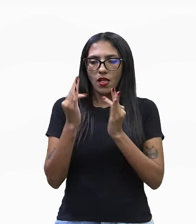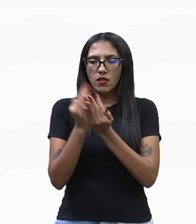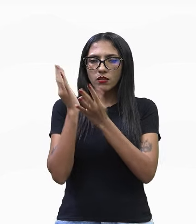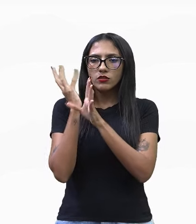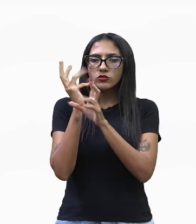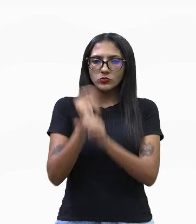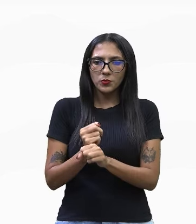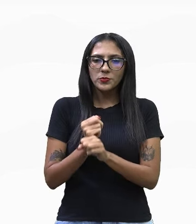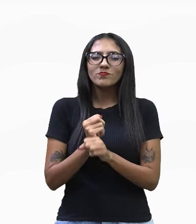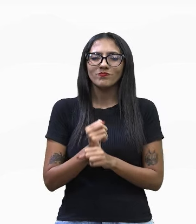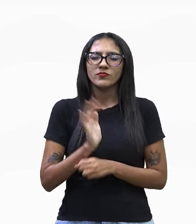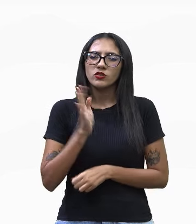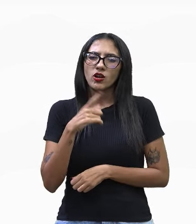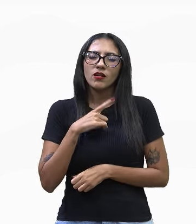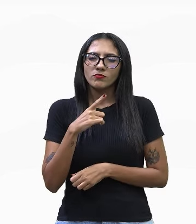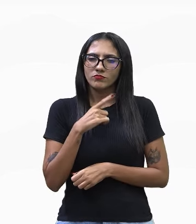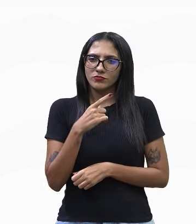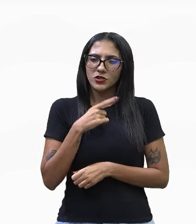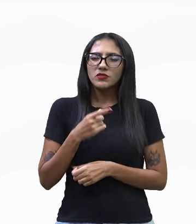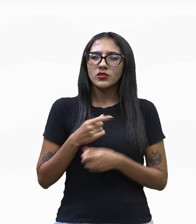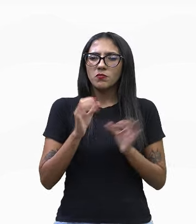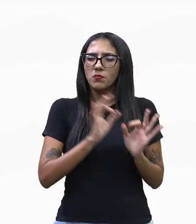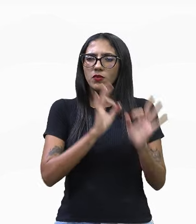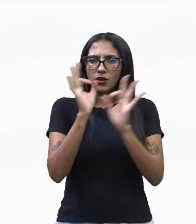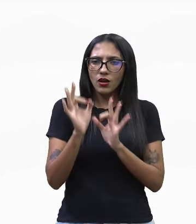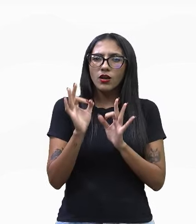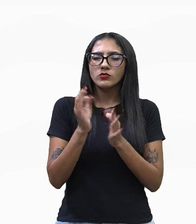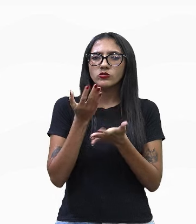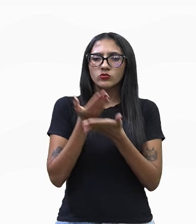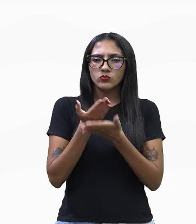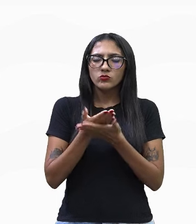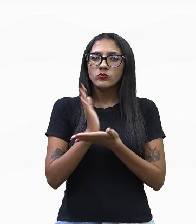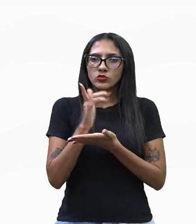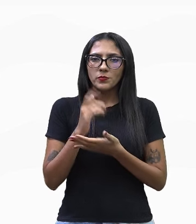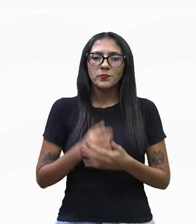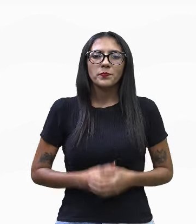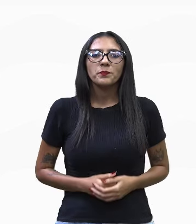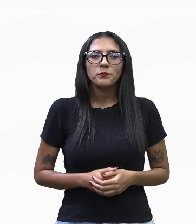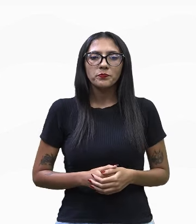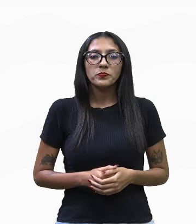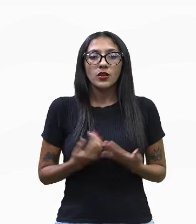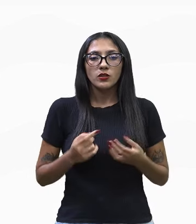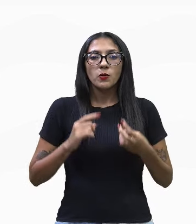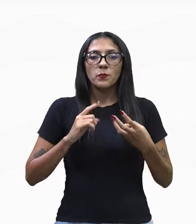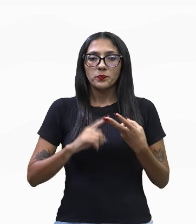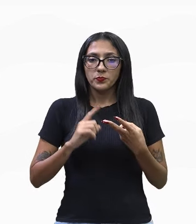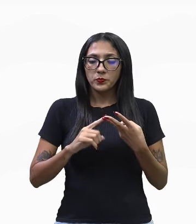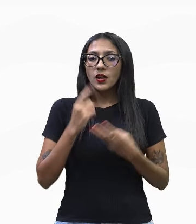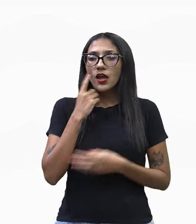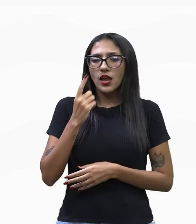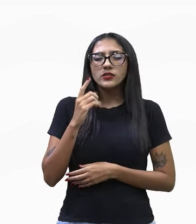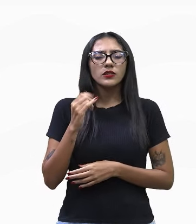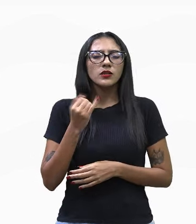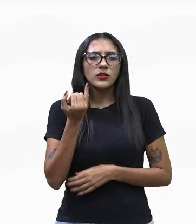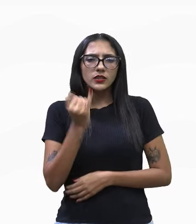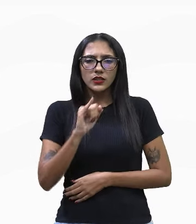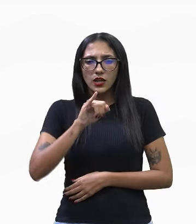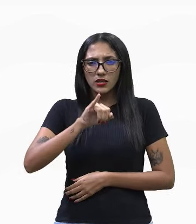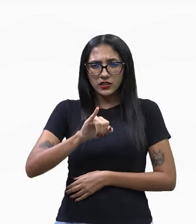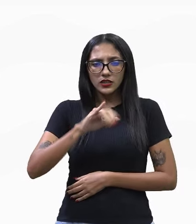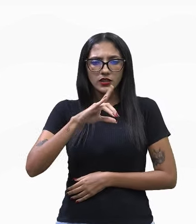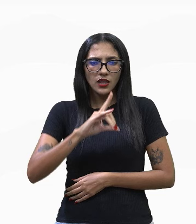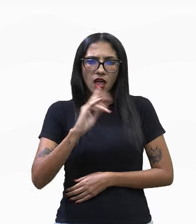aqui sobre renda per capita ao longo da exposição aí do conteúdo o IDH varia de zero a um sendo um